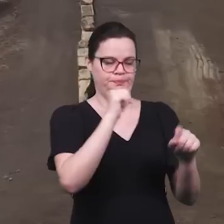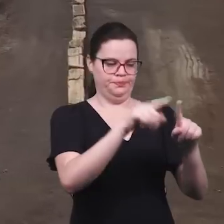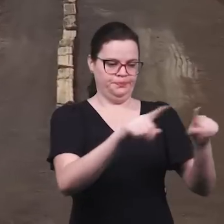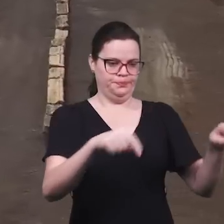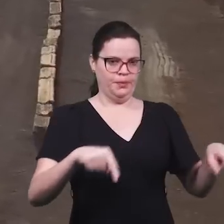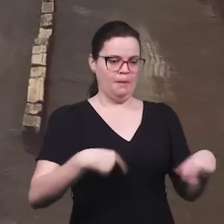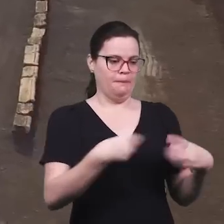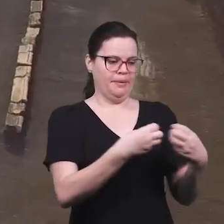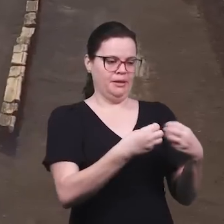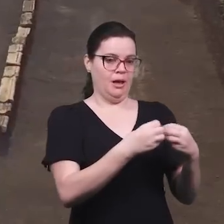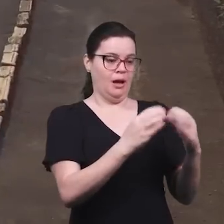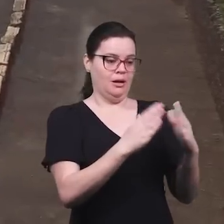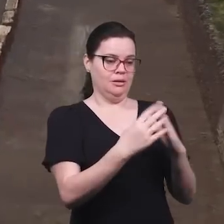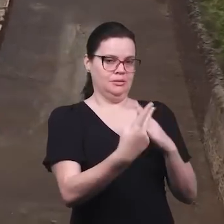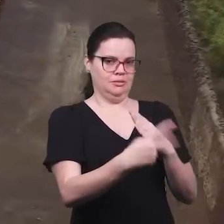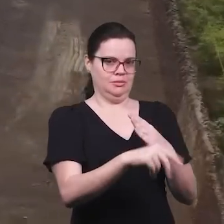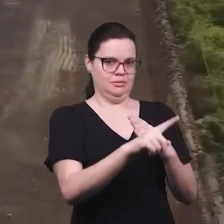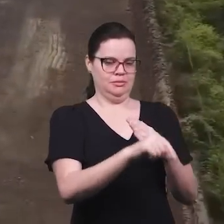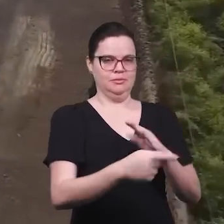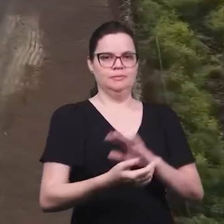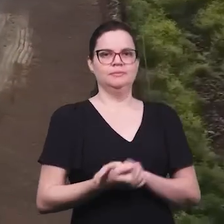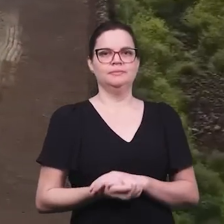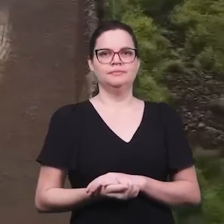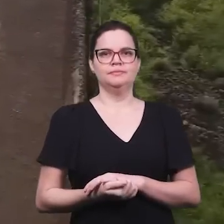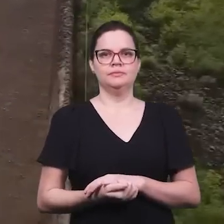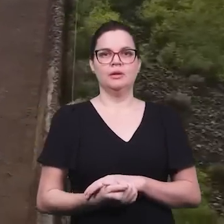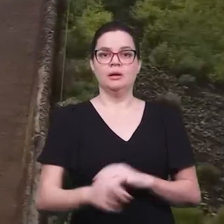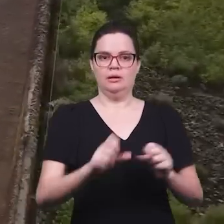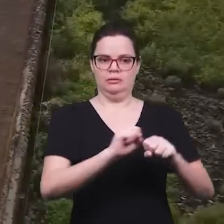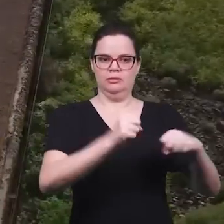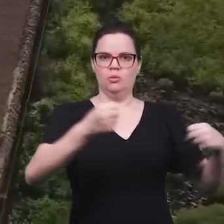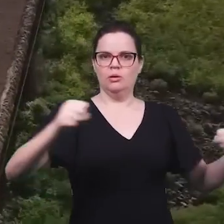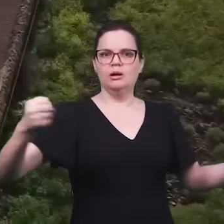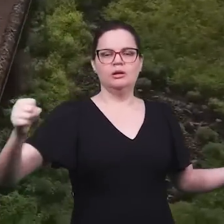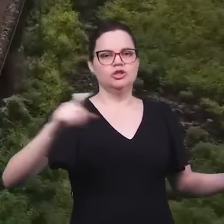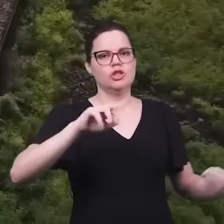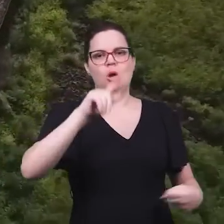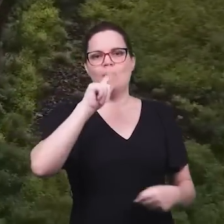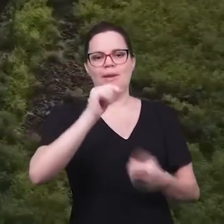tinha as suas dimensões, era um grande lago.